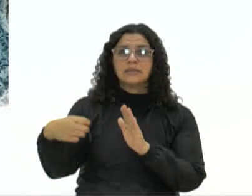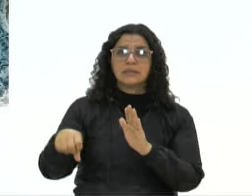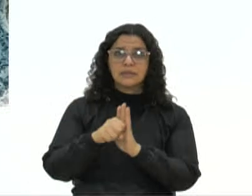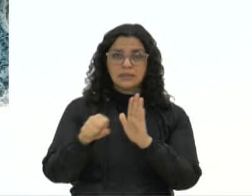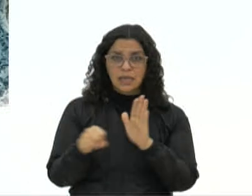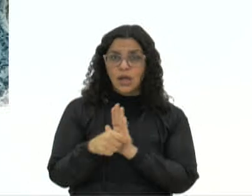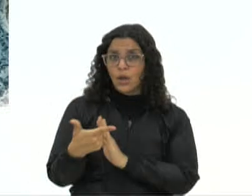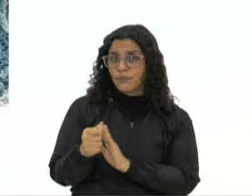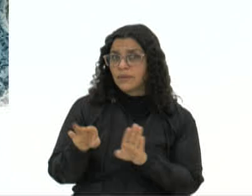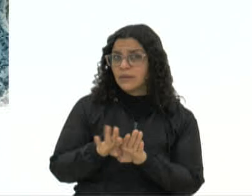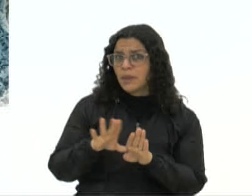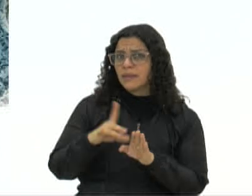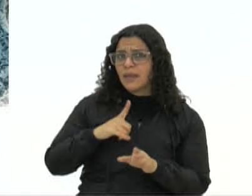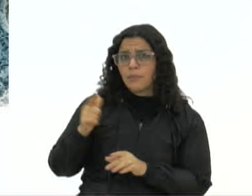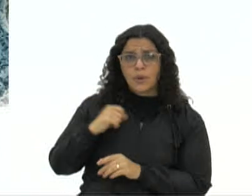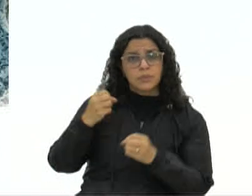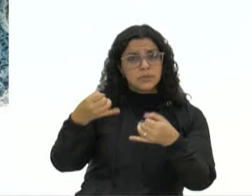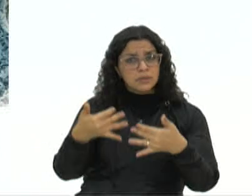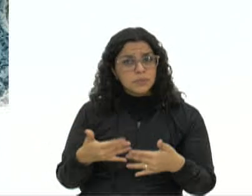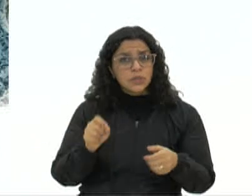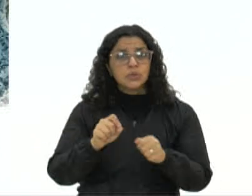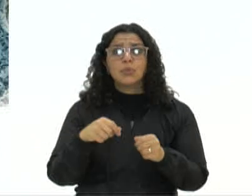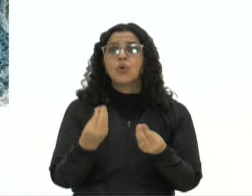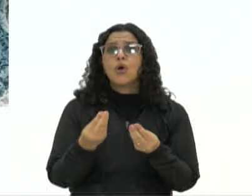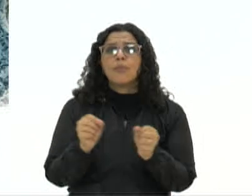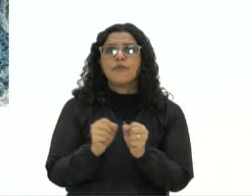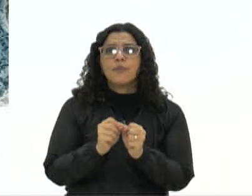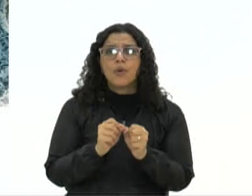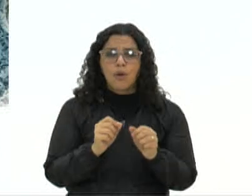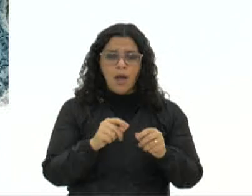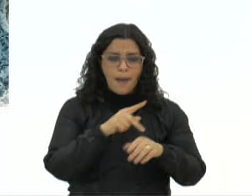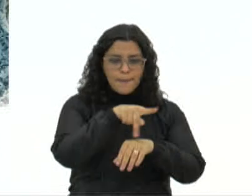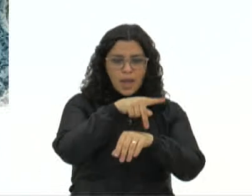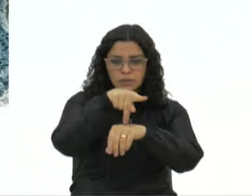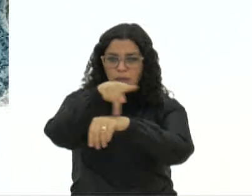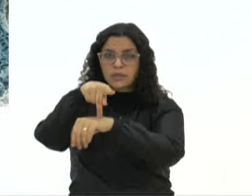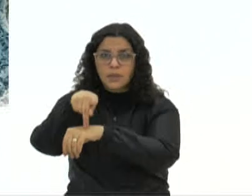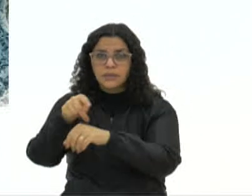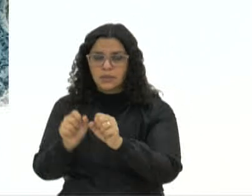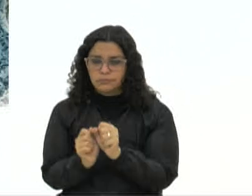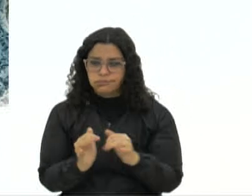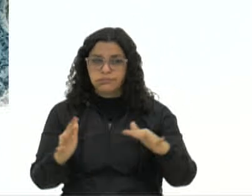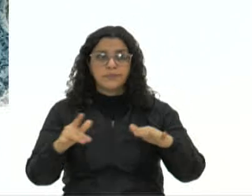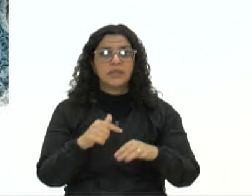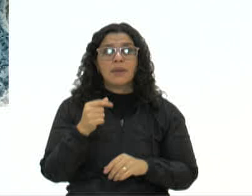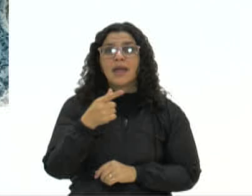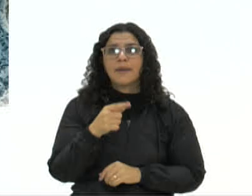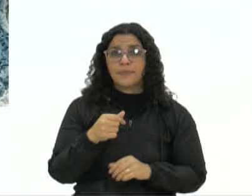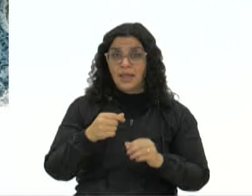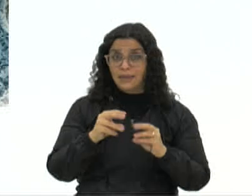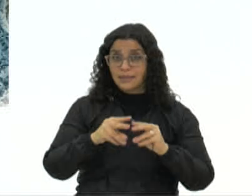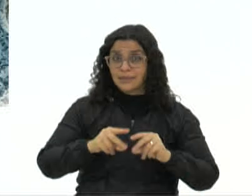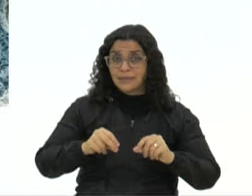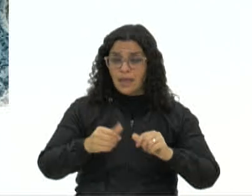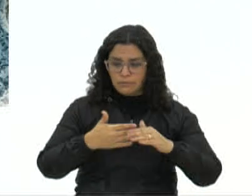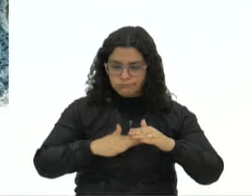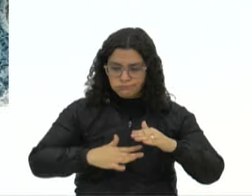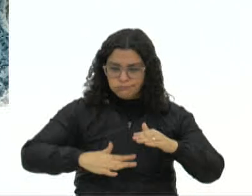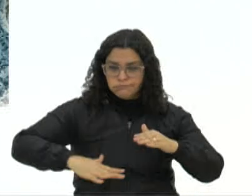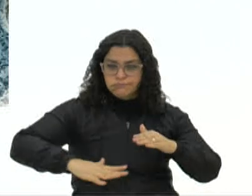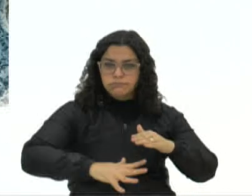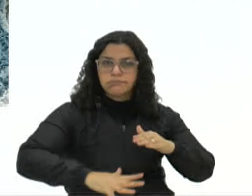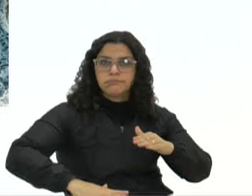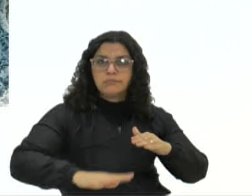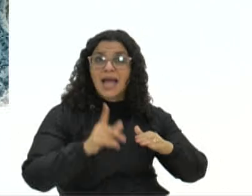né? No início do século XX, sobre a formação dos continentes, a deriva continental. E os fundos oceânicos, além do movimento de